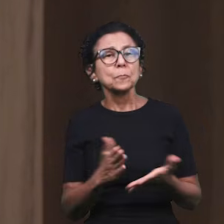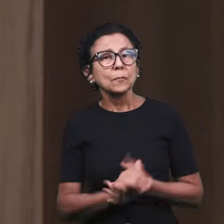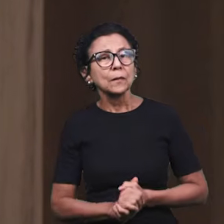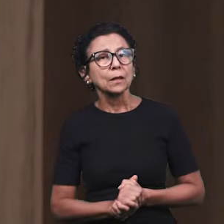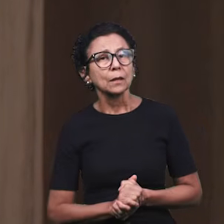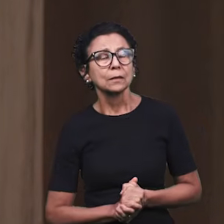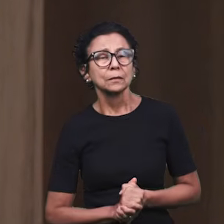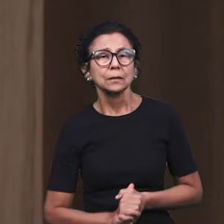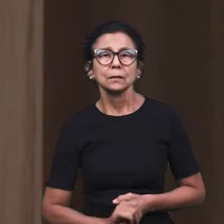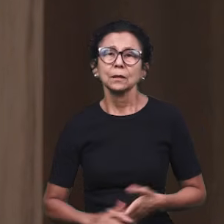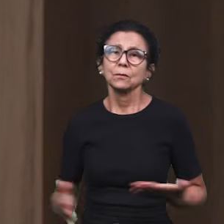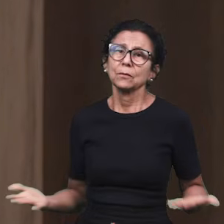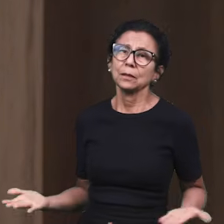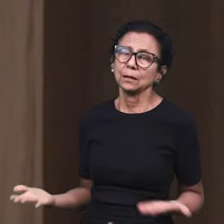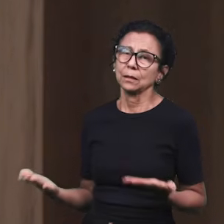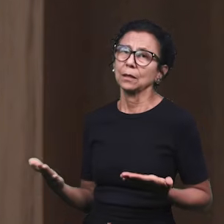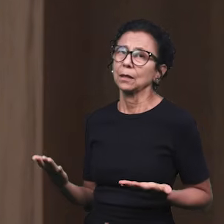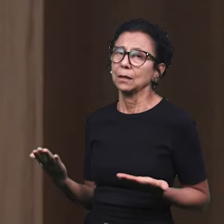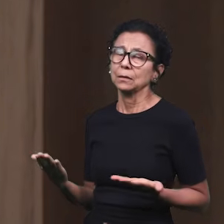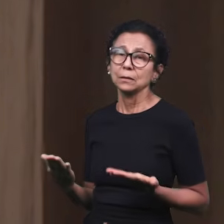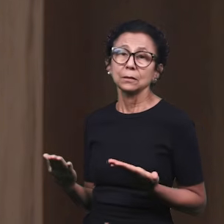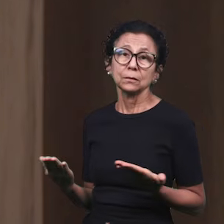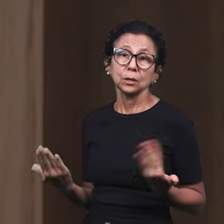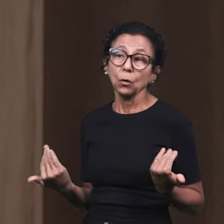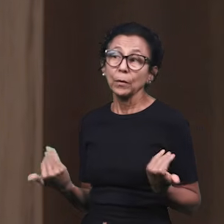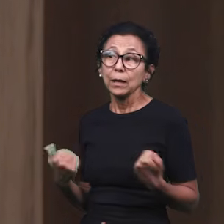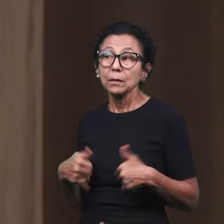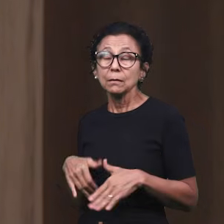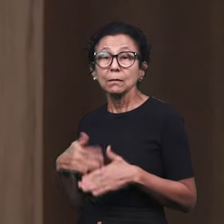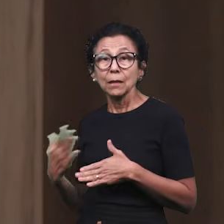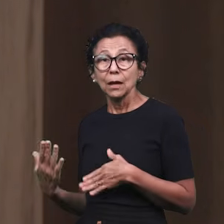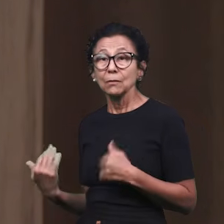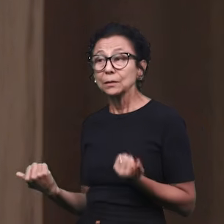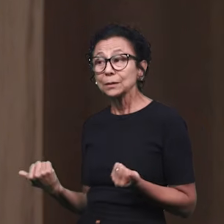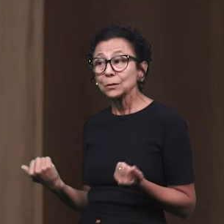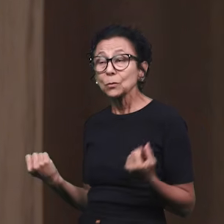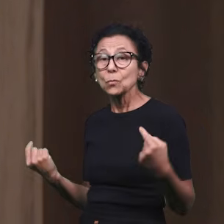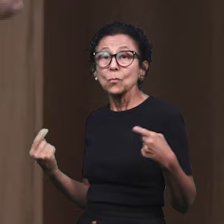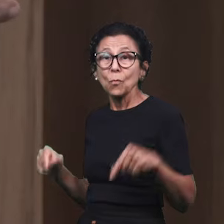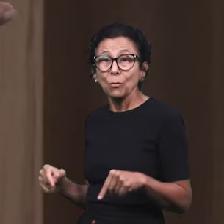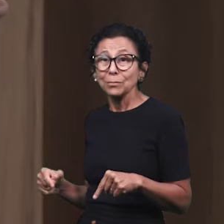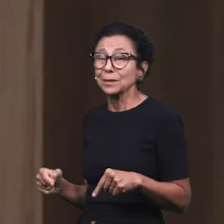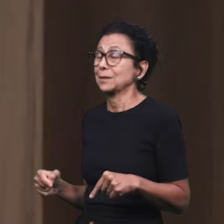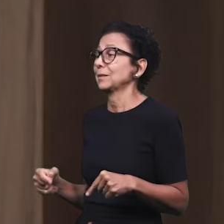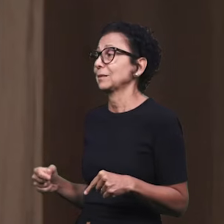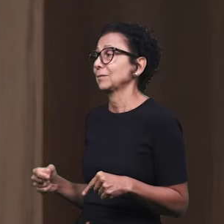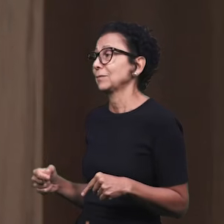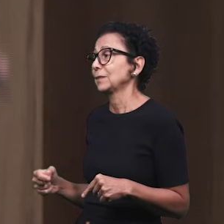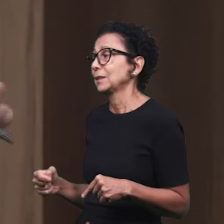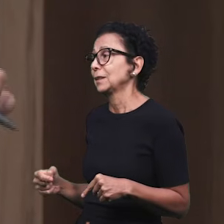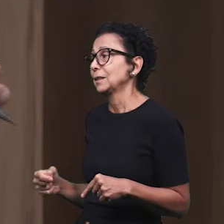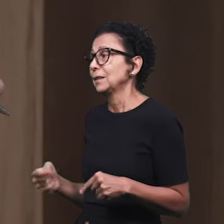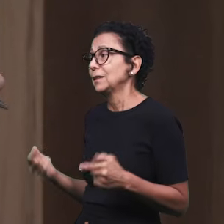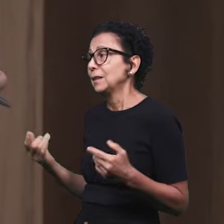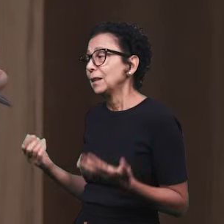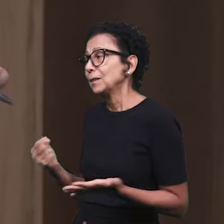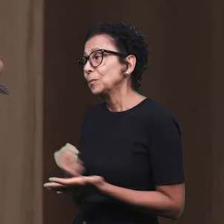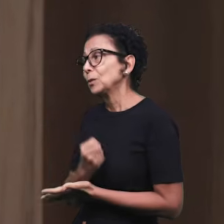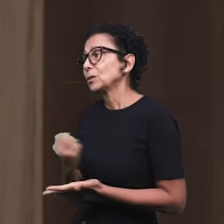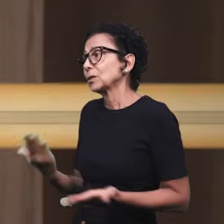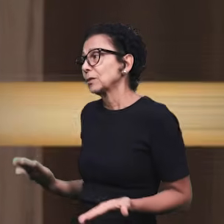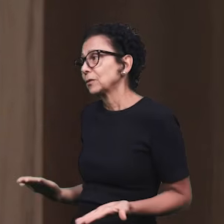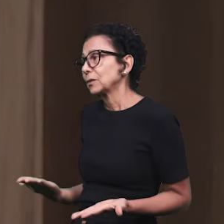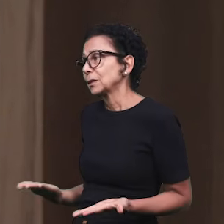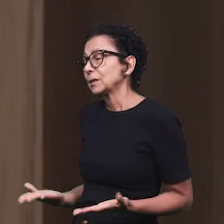protestava contra as palavras de Jesus em ter que voltar ao mar para lançar novamente